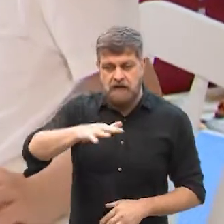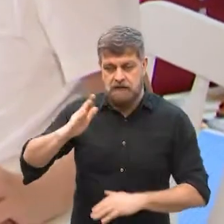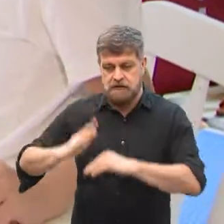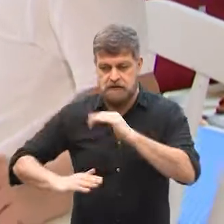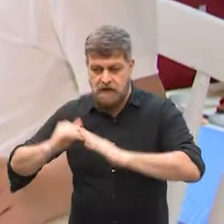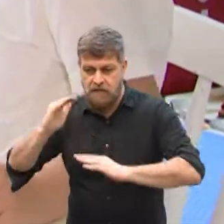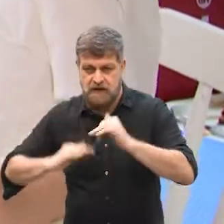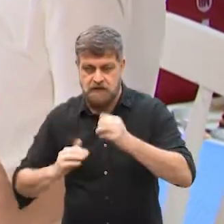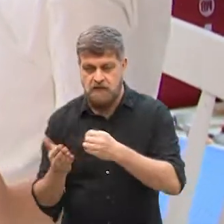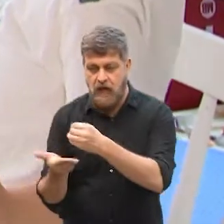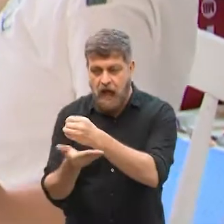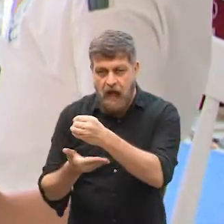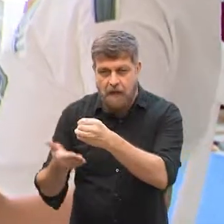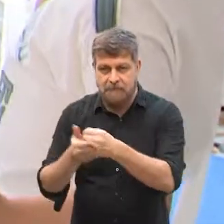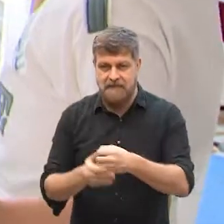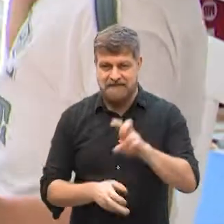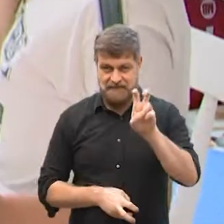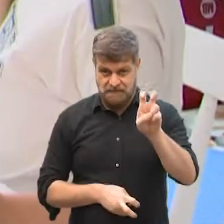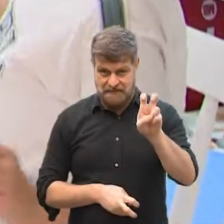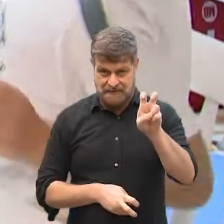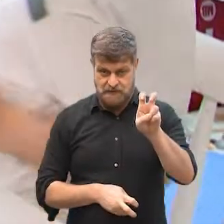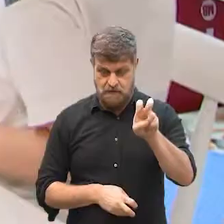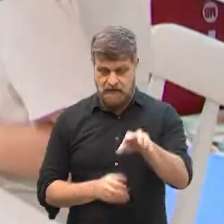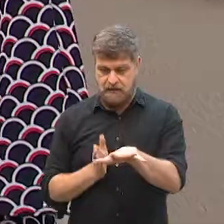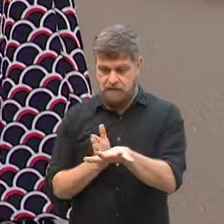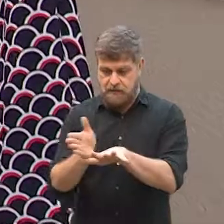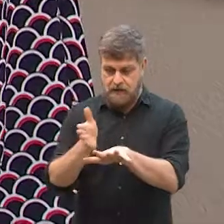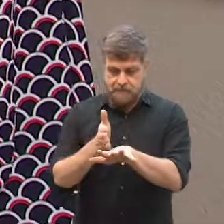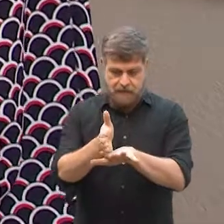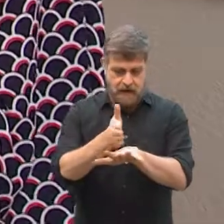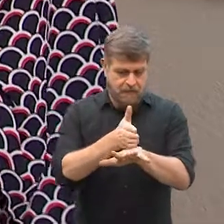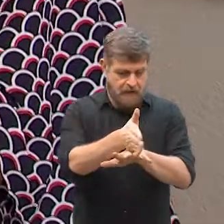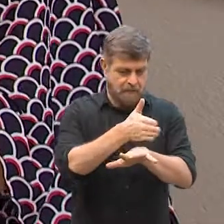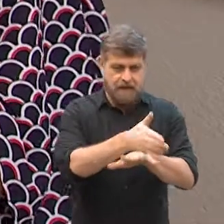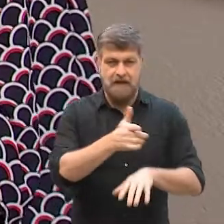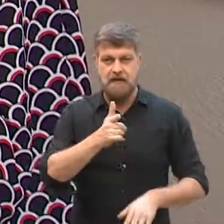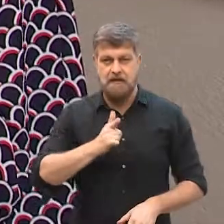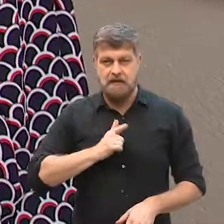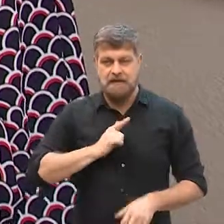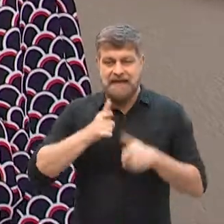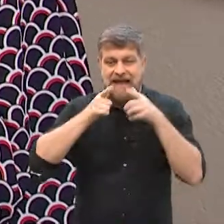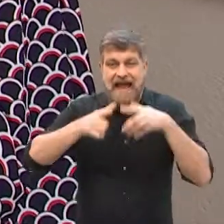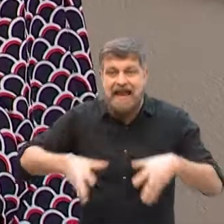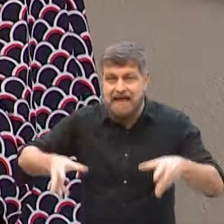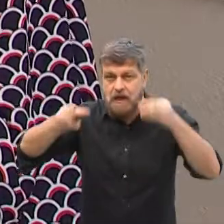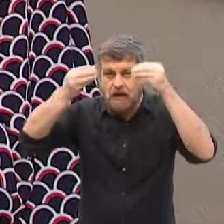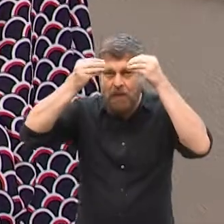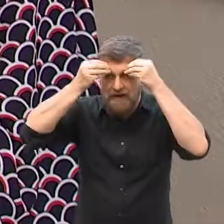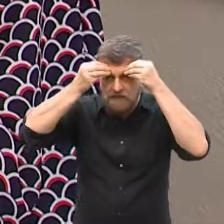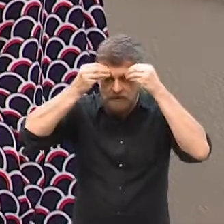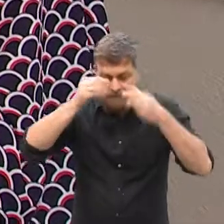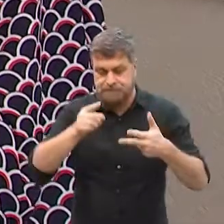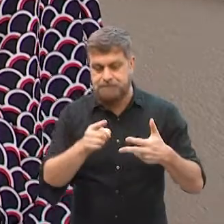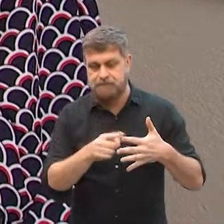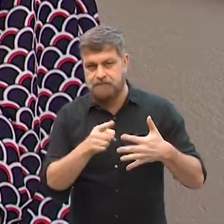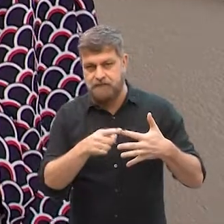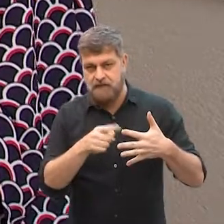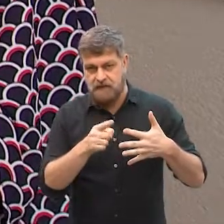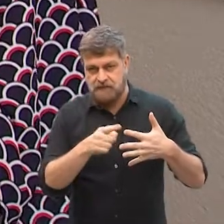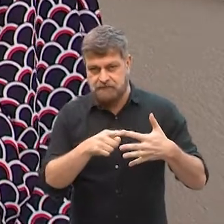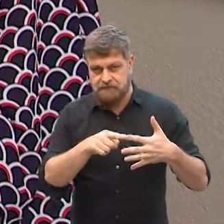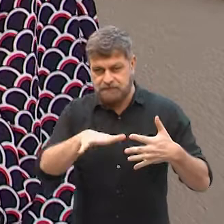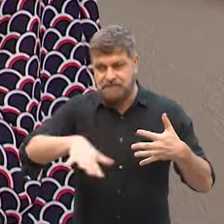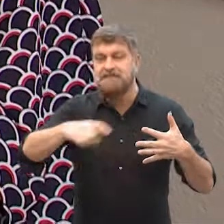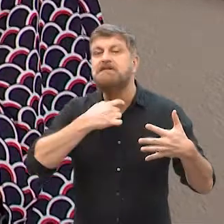que basicamente são 5, né, áreas que a gente fala. Então a gente tem a linguagem, a gente tem a parte